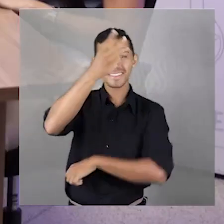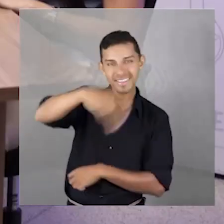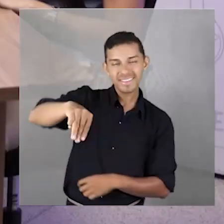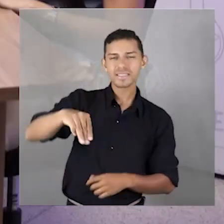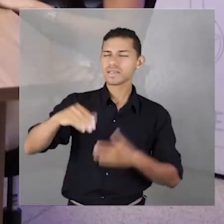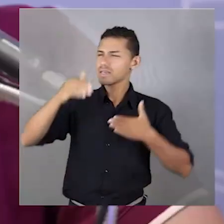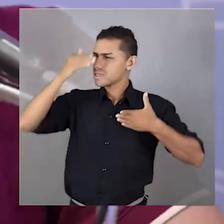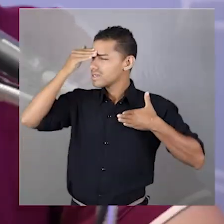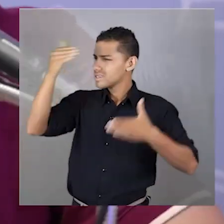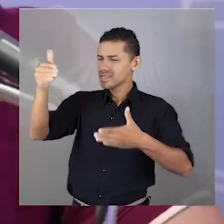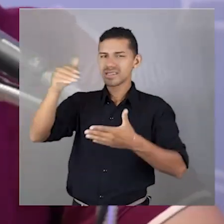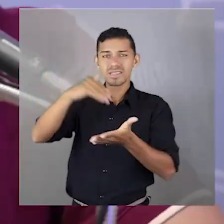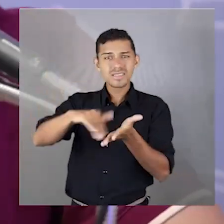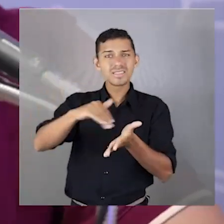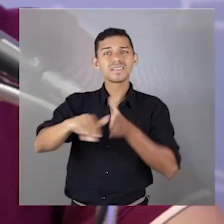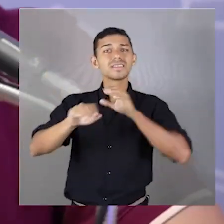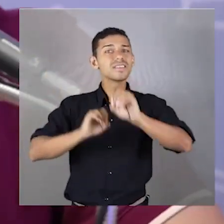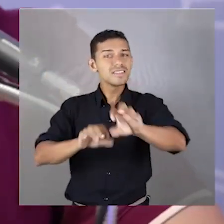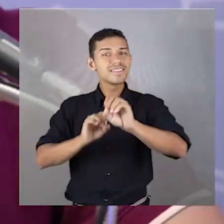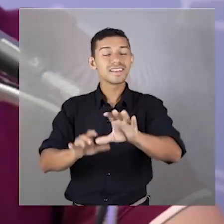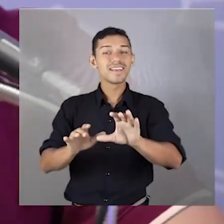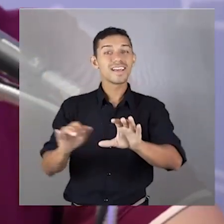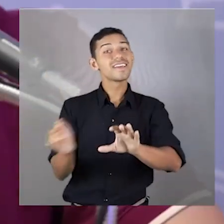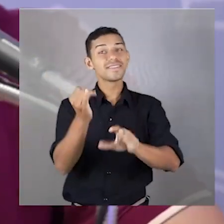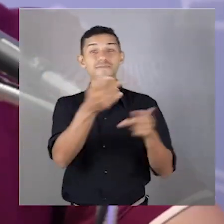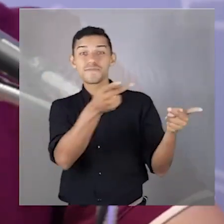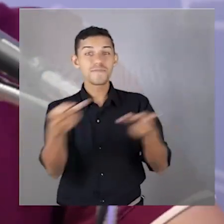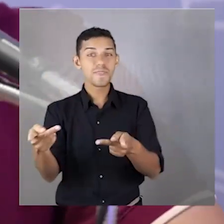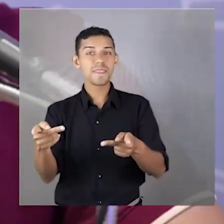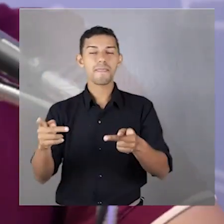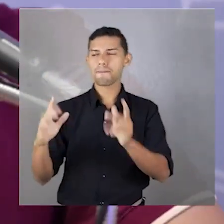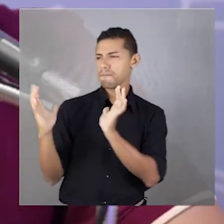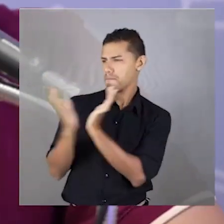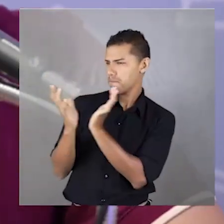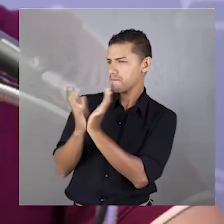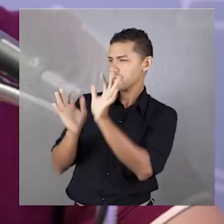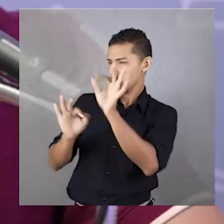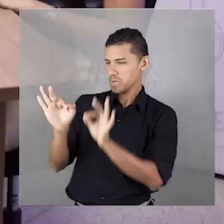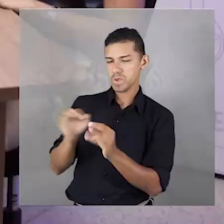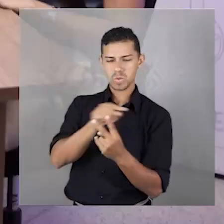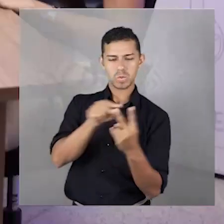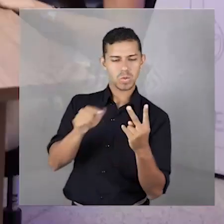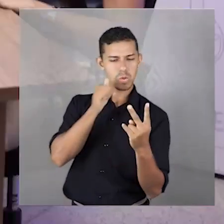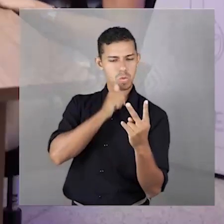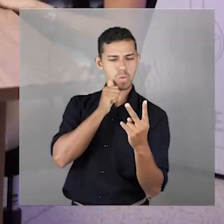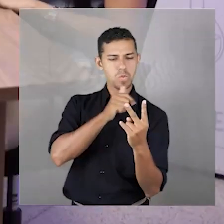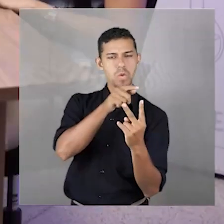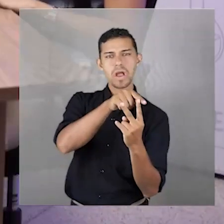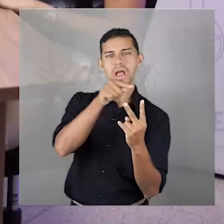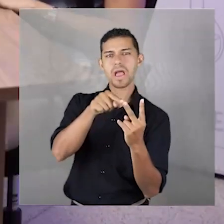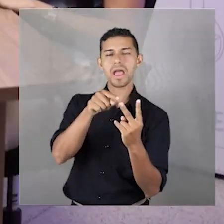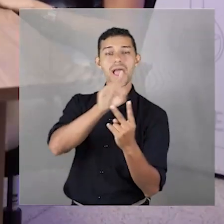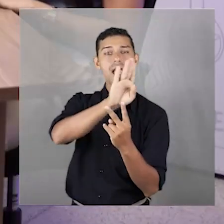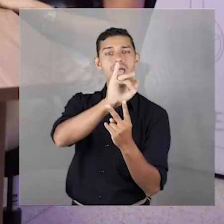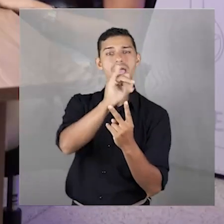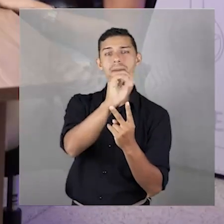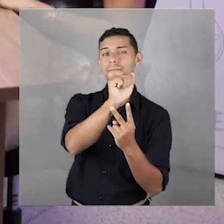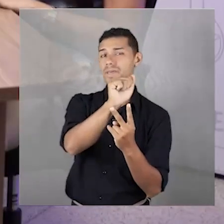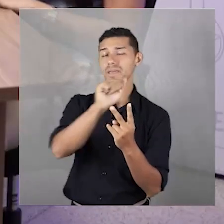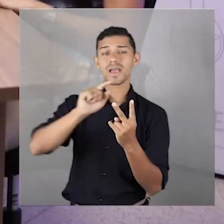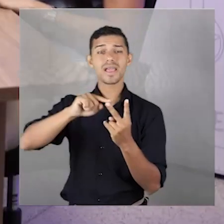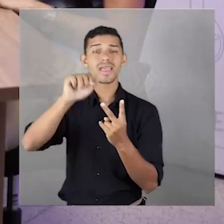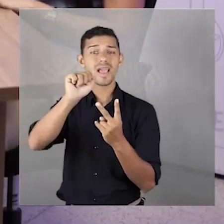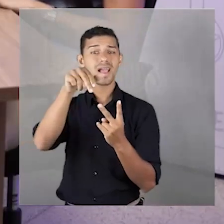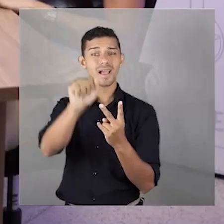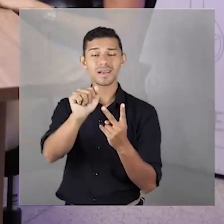Agradecer por isso. Agradecer também porque eu fui convidado a fazer parte de uma banca que está composta aqui por 2 mulheres, que você está desempenhando seu